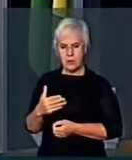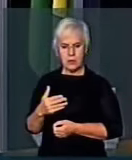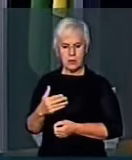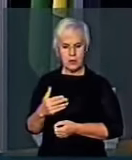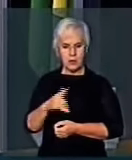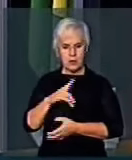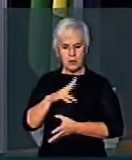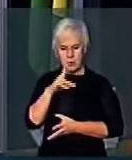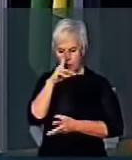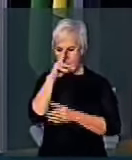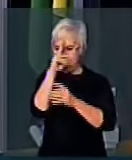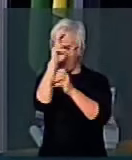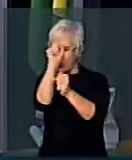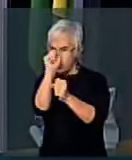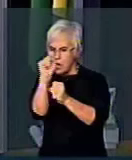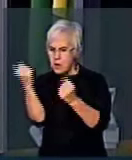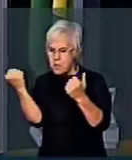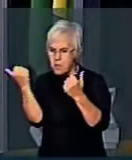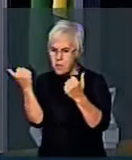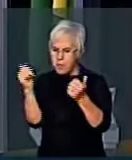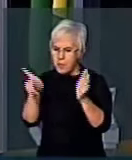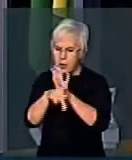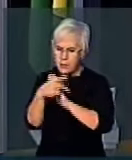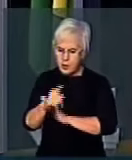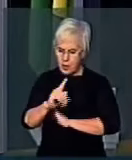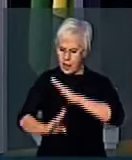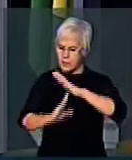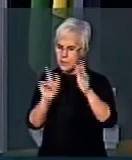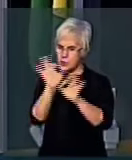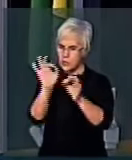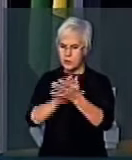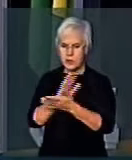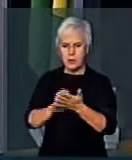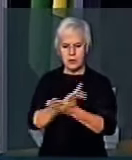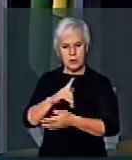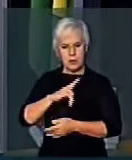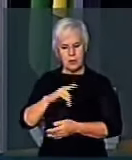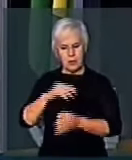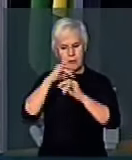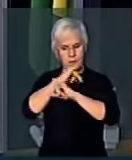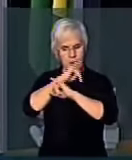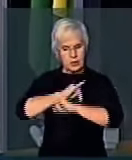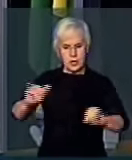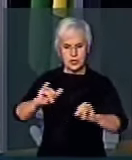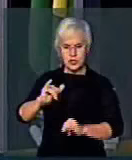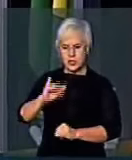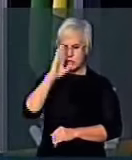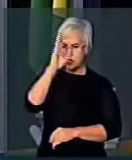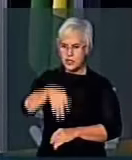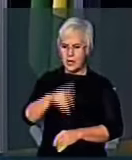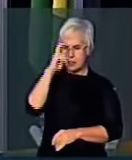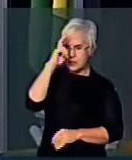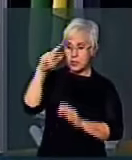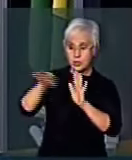pelo poder, não tem limites. Bem, foi feita uma MDI, mensagem direta de inteligência. Chegou